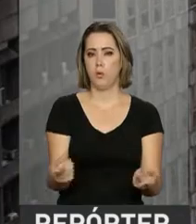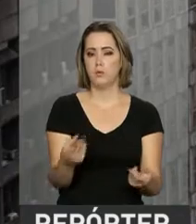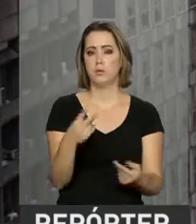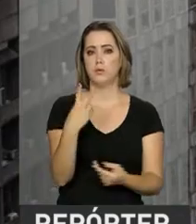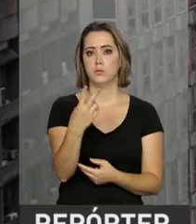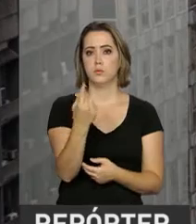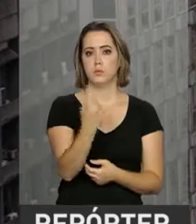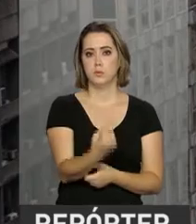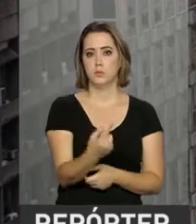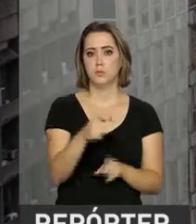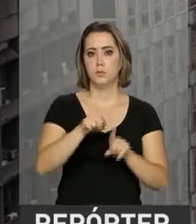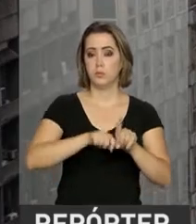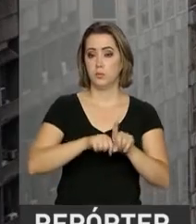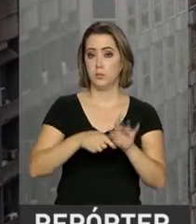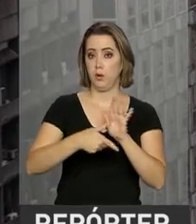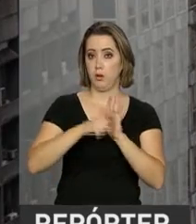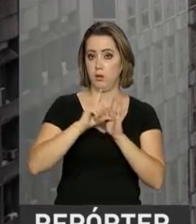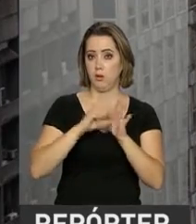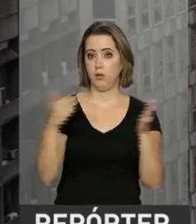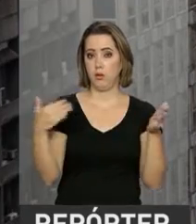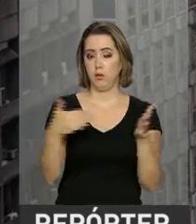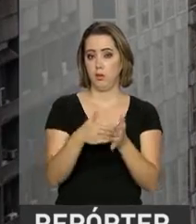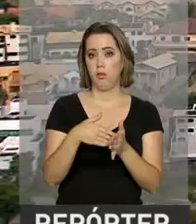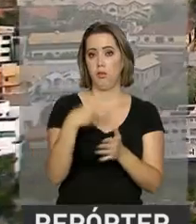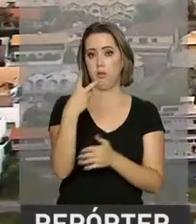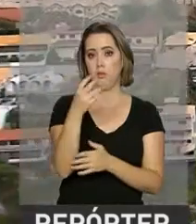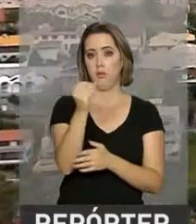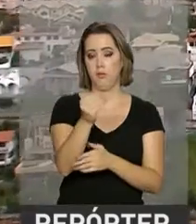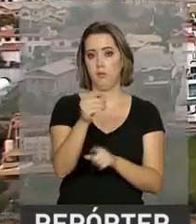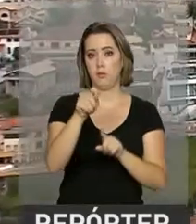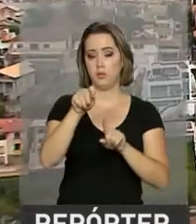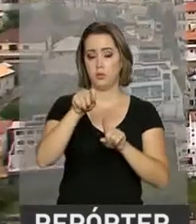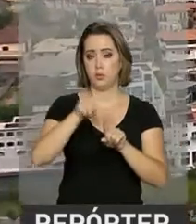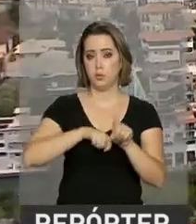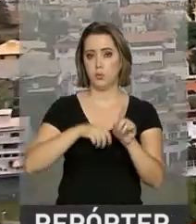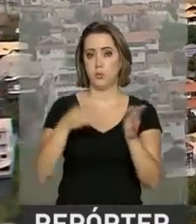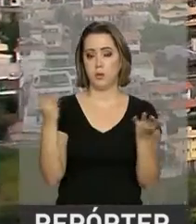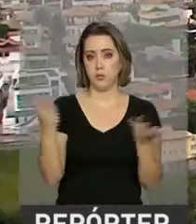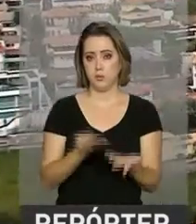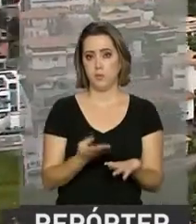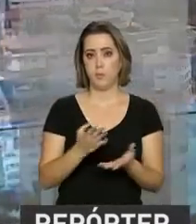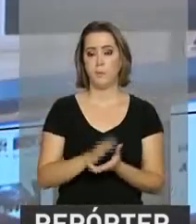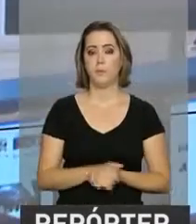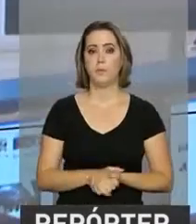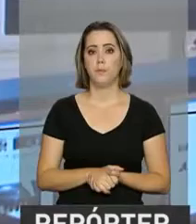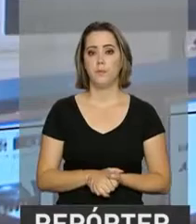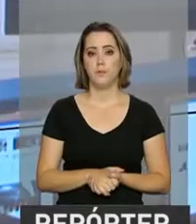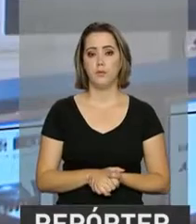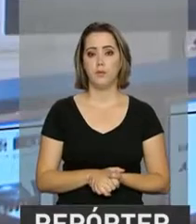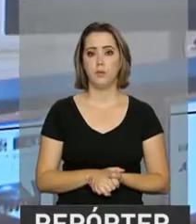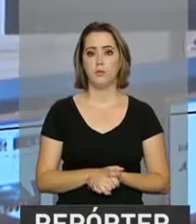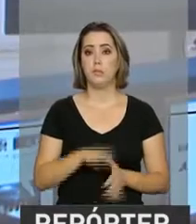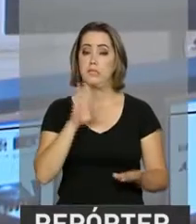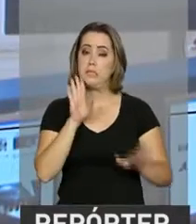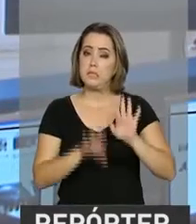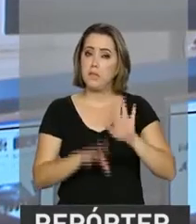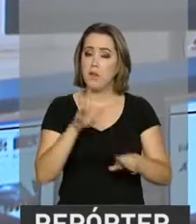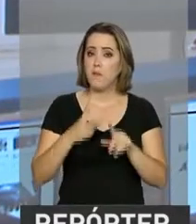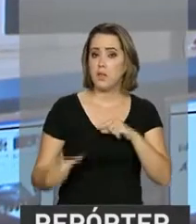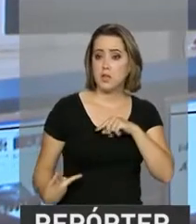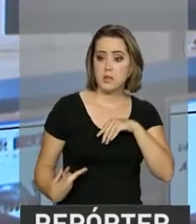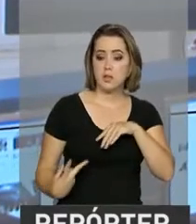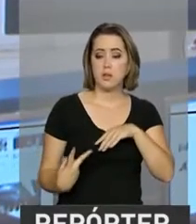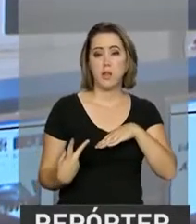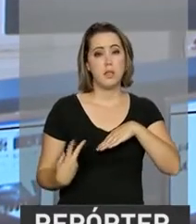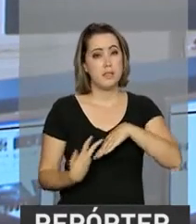21 do mês anterior e 20 do mês de referência nem sempre e cirurgia é o